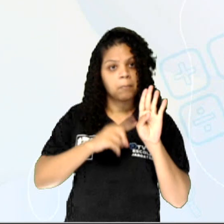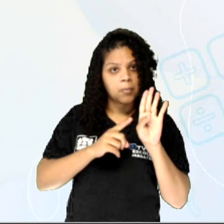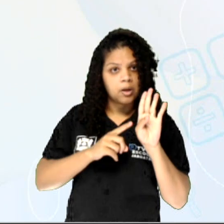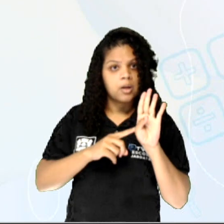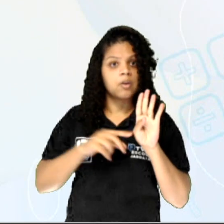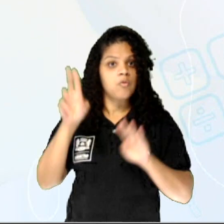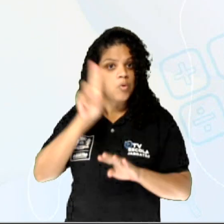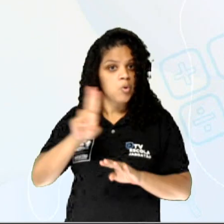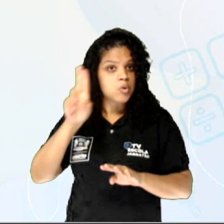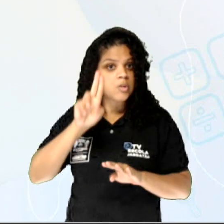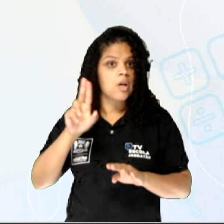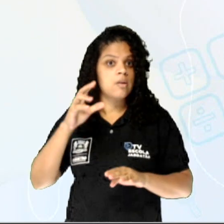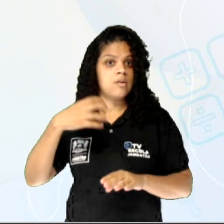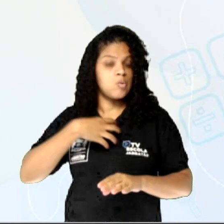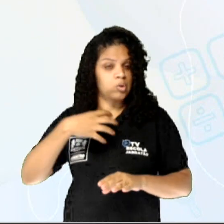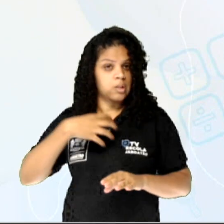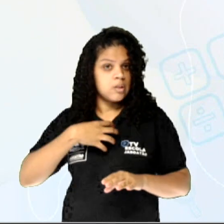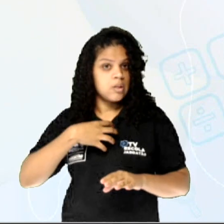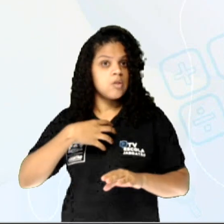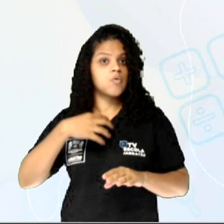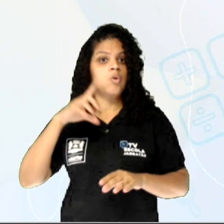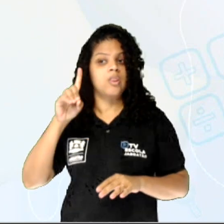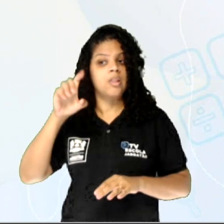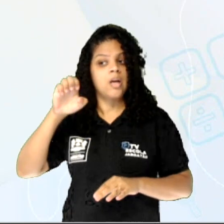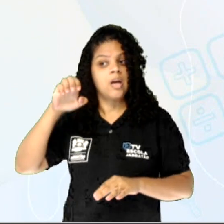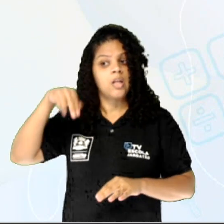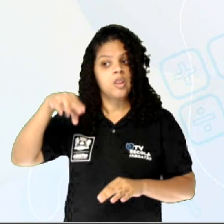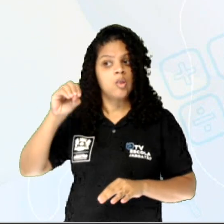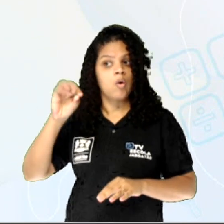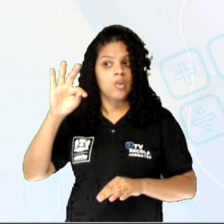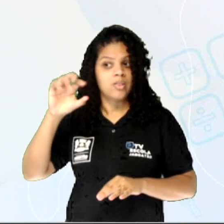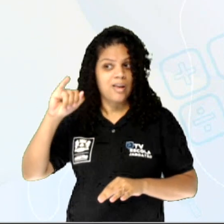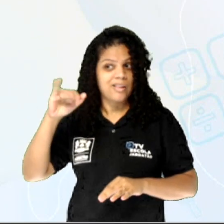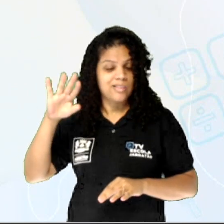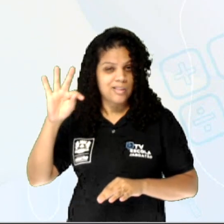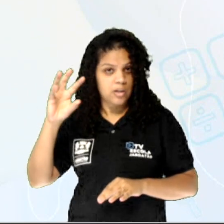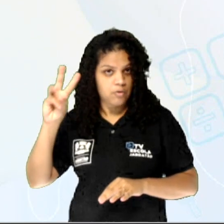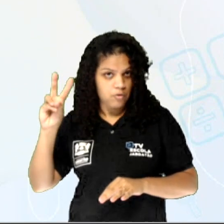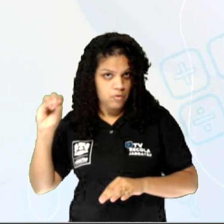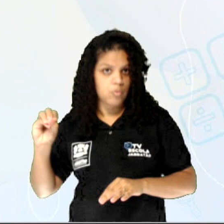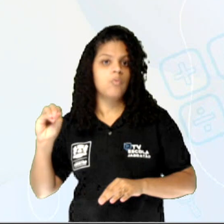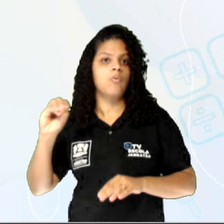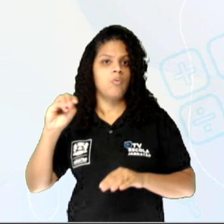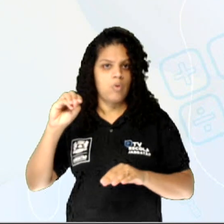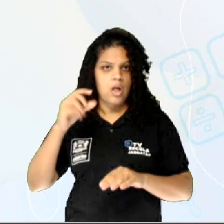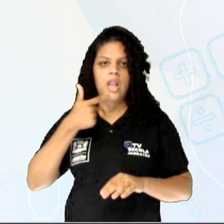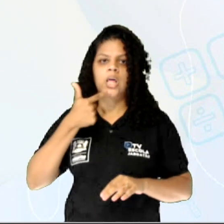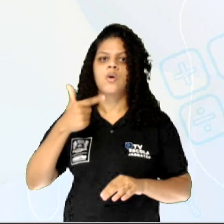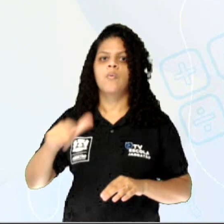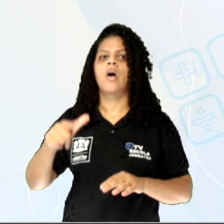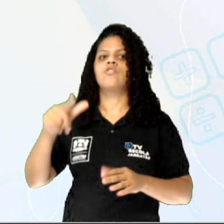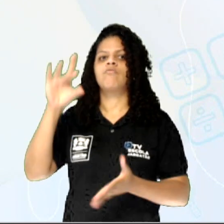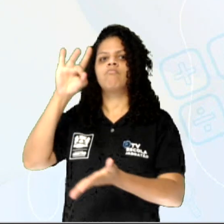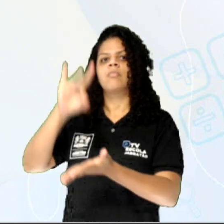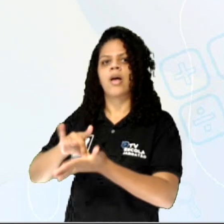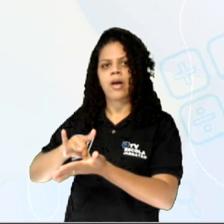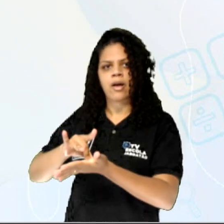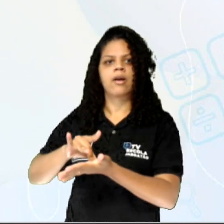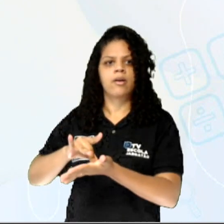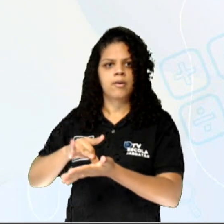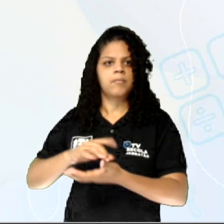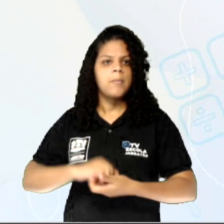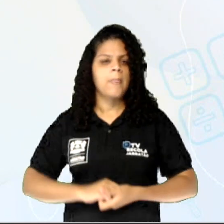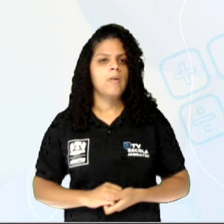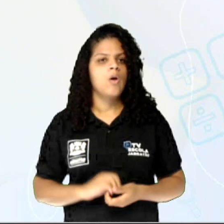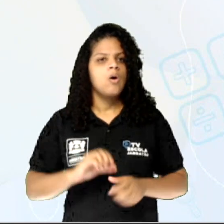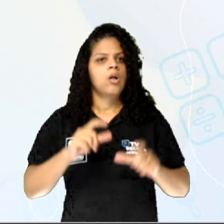sentido denotativo, ou seja, aquela linguagem real, o significado real da palavra. Letra